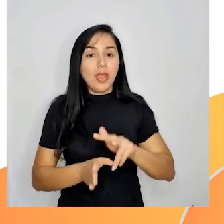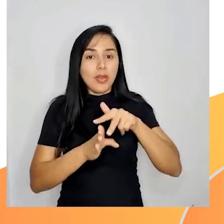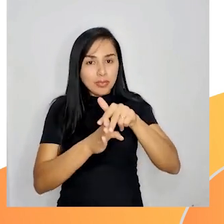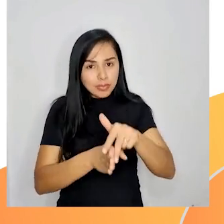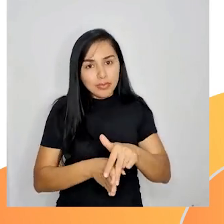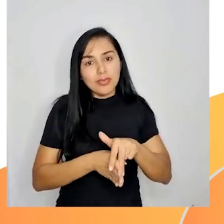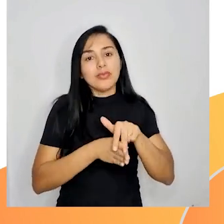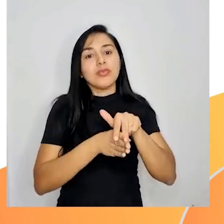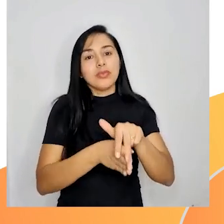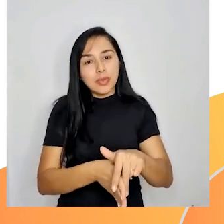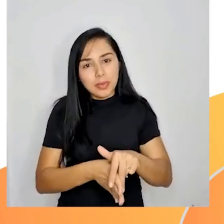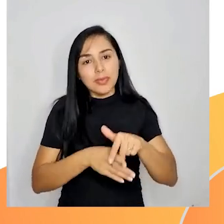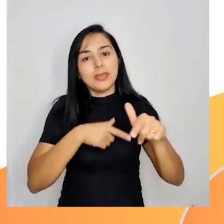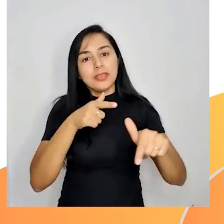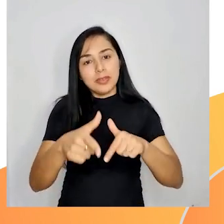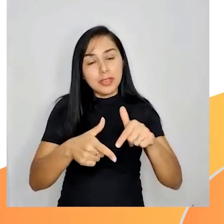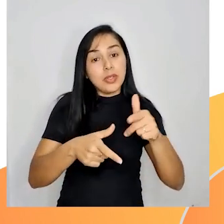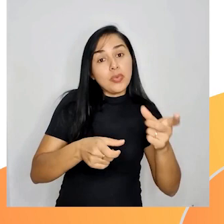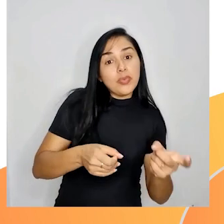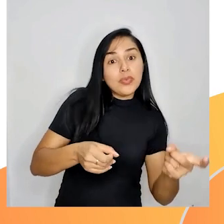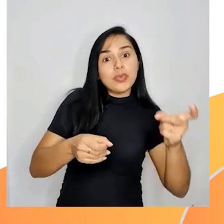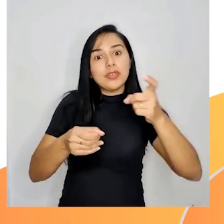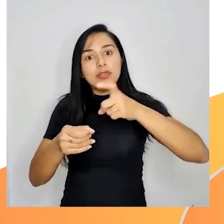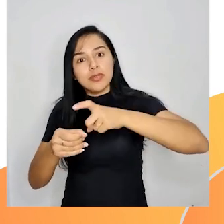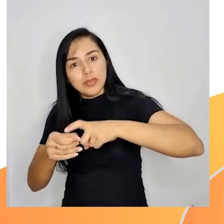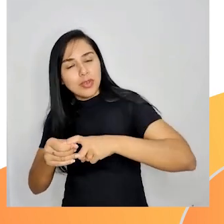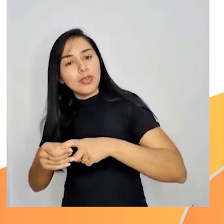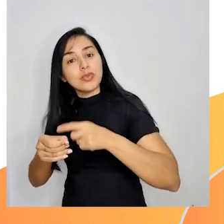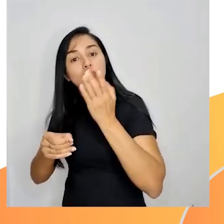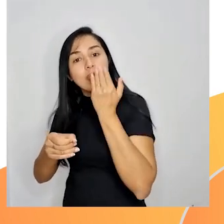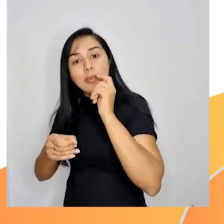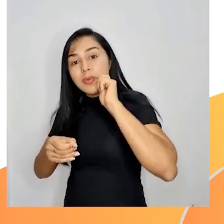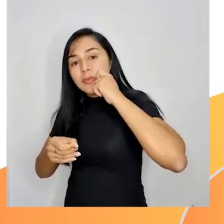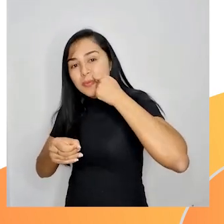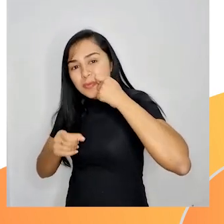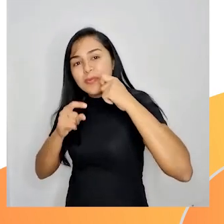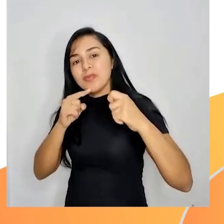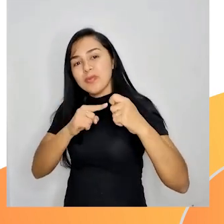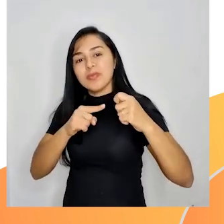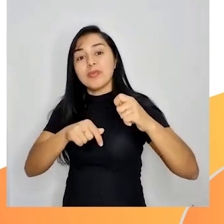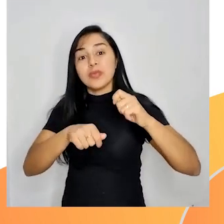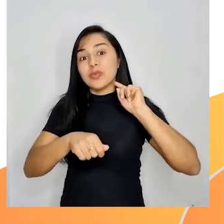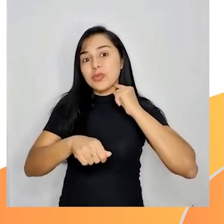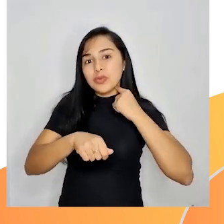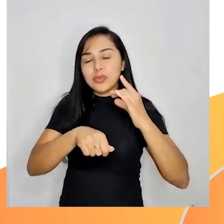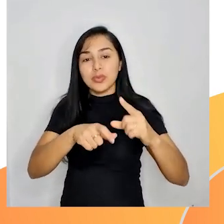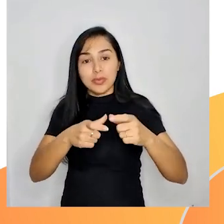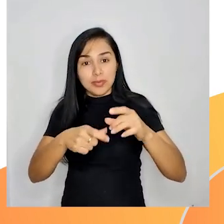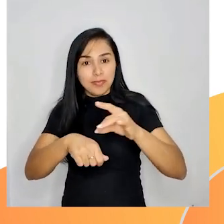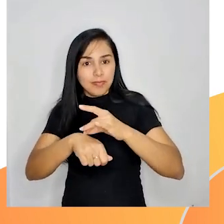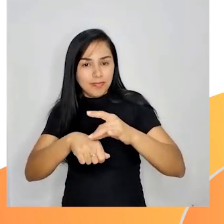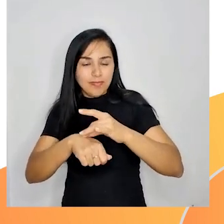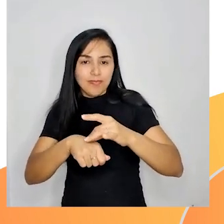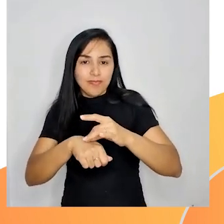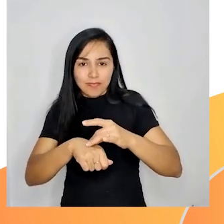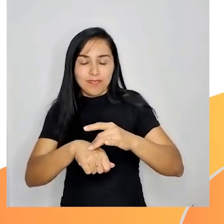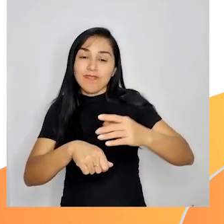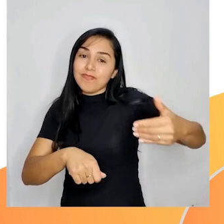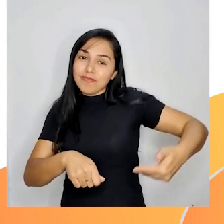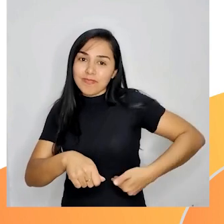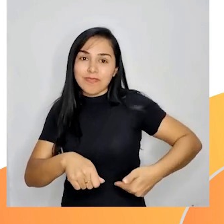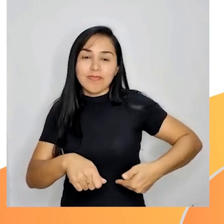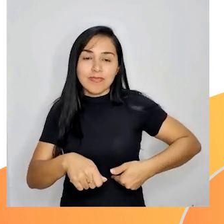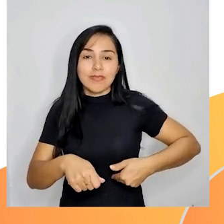mordendo num pão encarvoado, sentem fome, não têm o que comer, comem um pão. E esse pão, ele está o